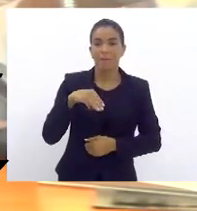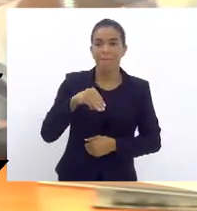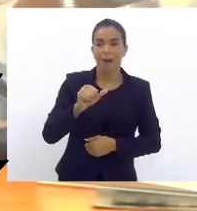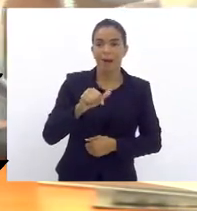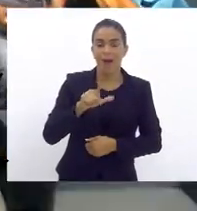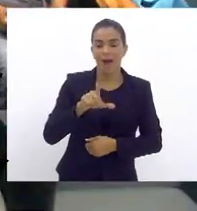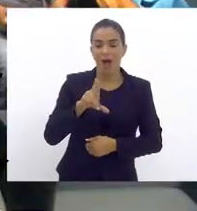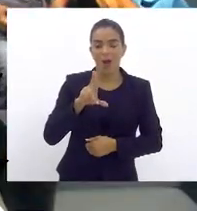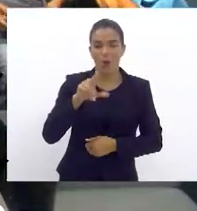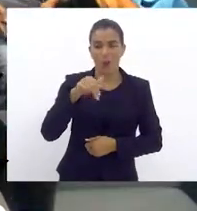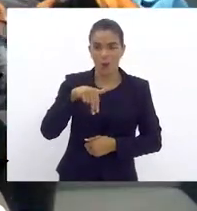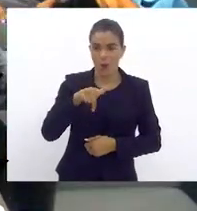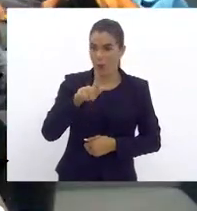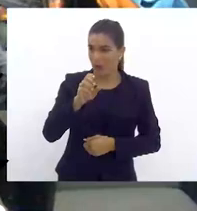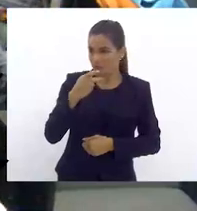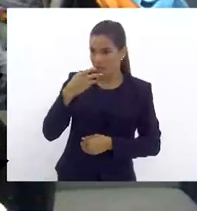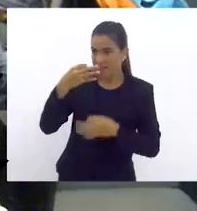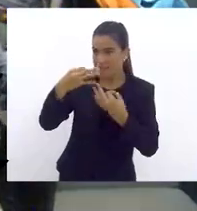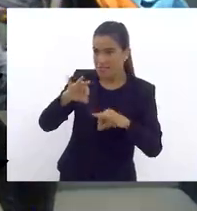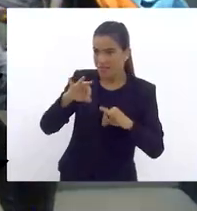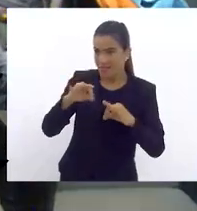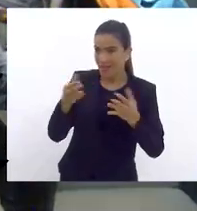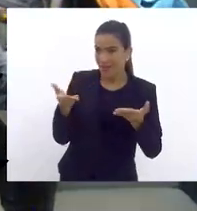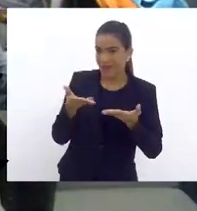falei certo agora